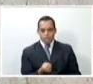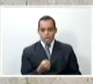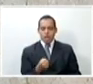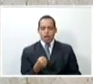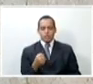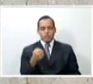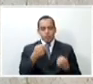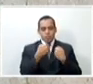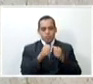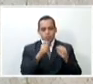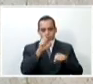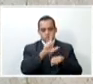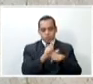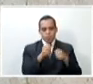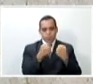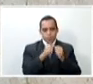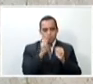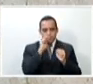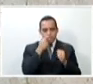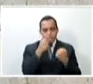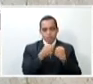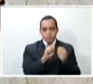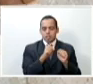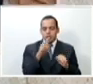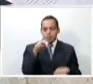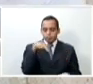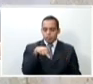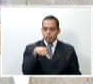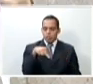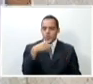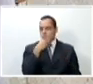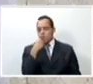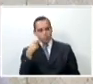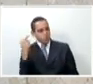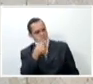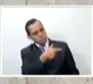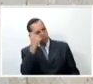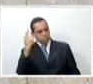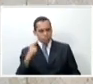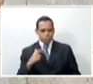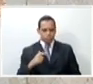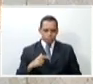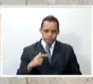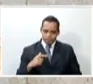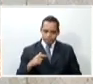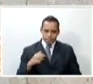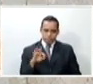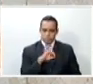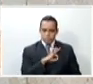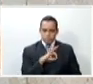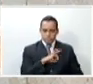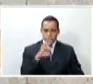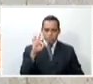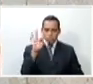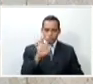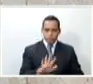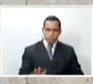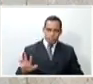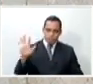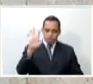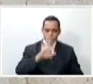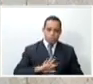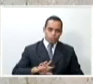padaria, quando um carro parou na rua e de dentro saiu um homem encapuçado que se aproximou e atirou no policial. Policial federal,